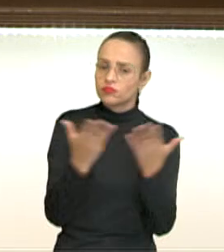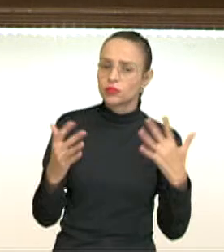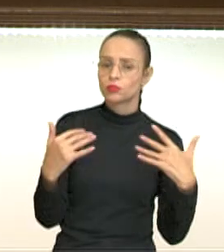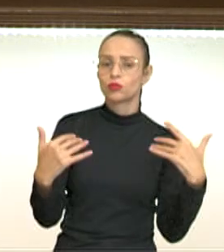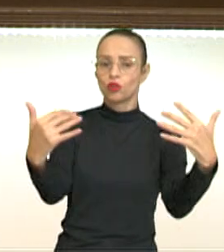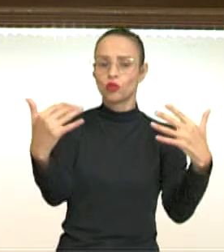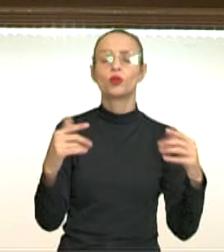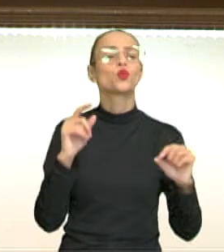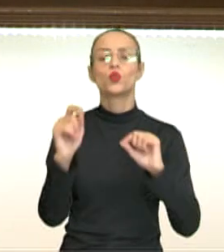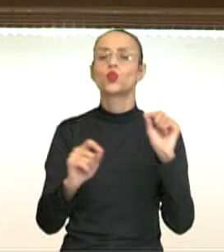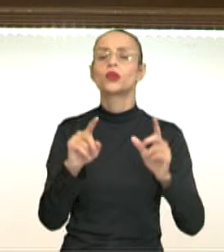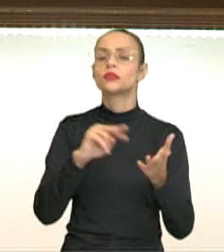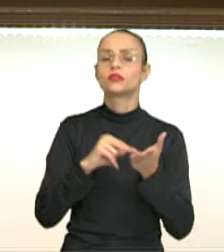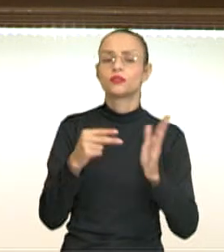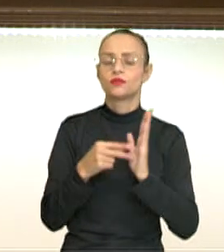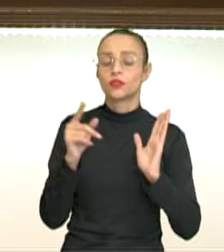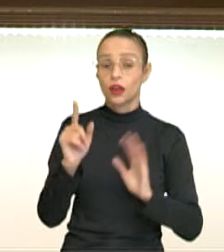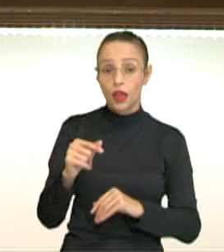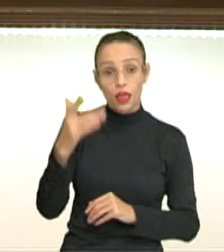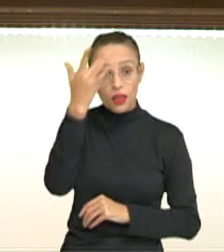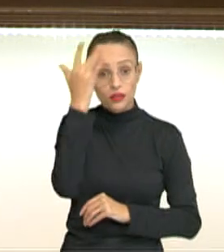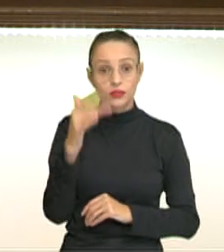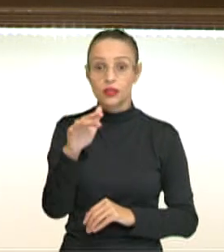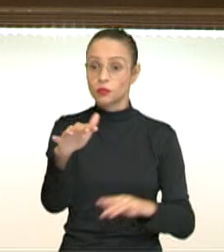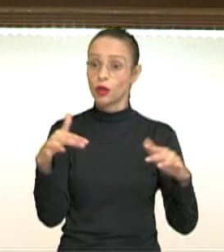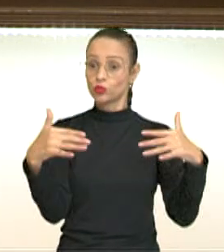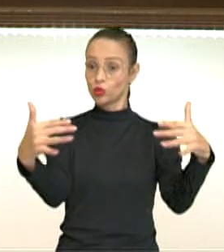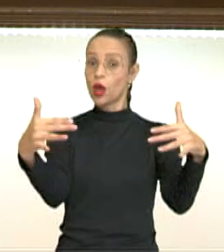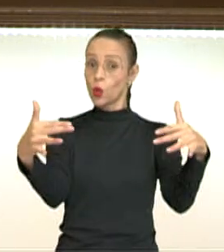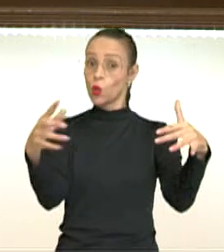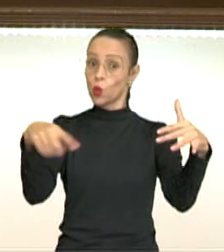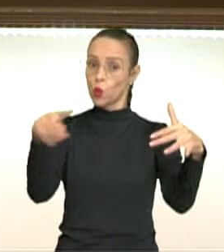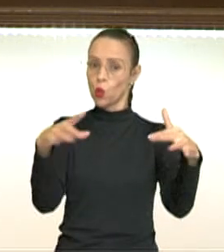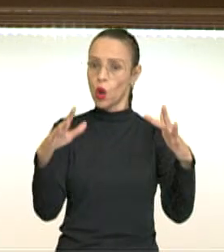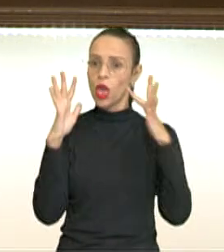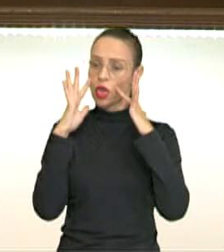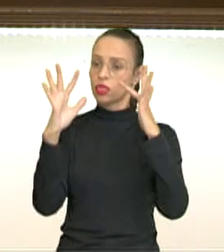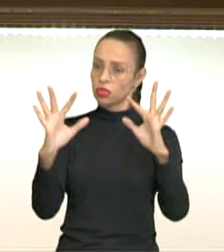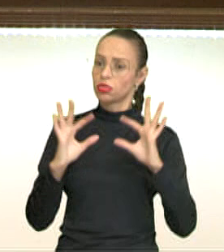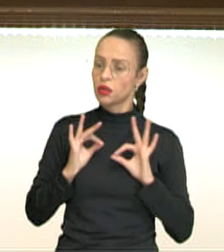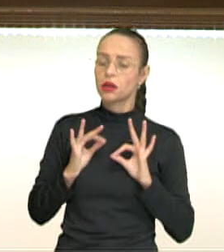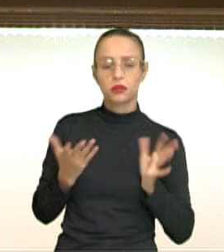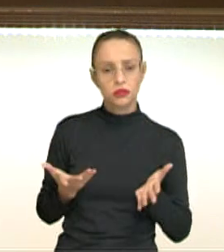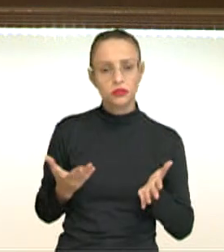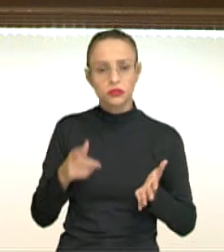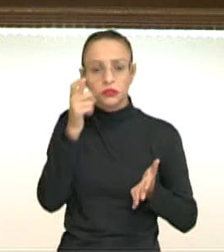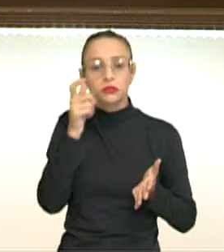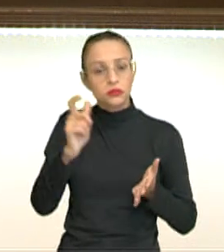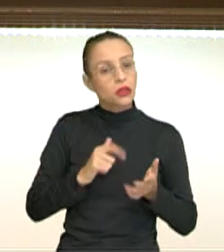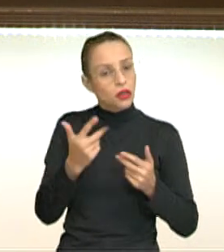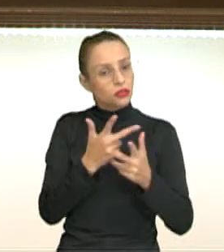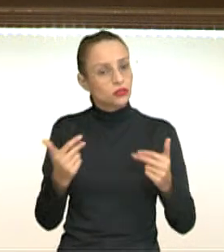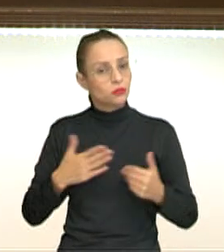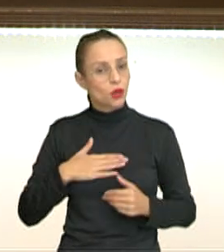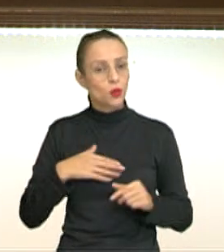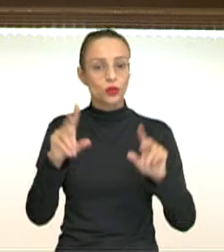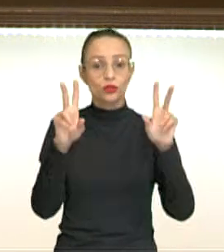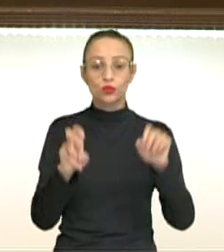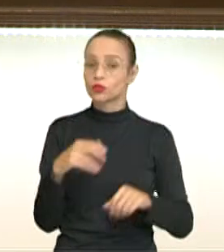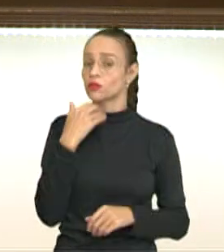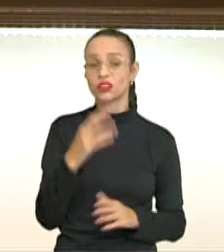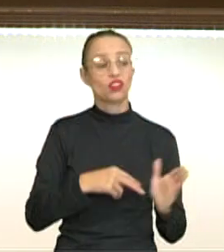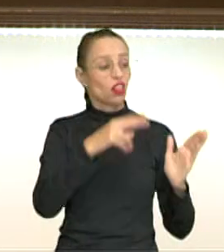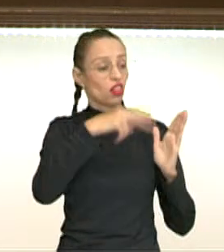disso. O que é engajar o teu público? Fazer com que as pessoas se interessem por aquilo que você está falando. Então não adianta você ir lá só